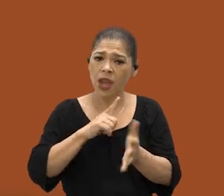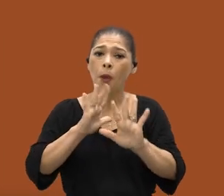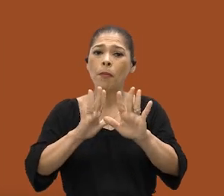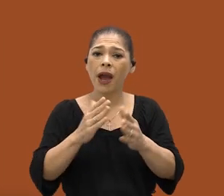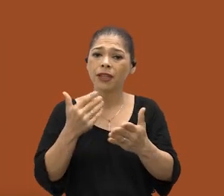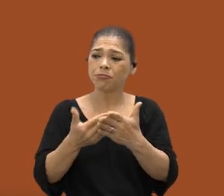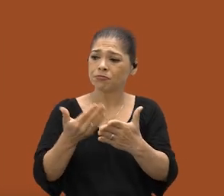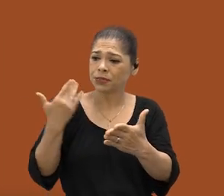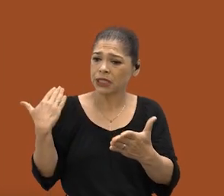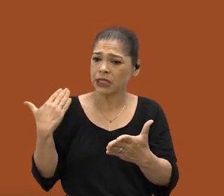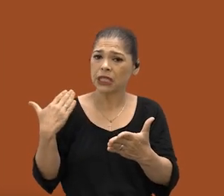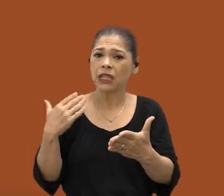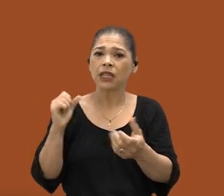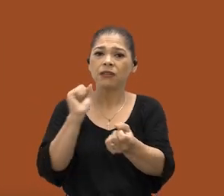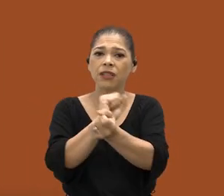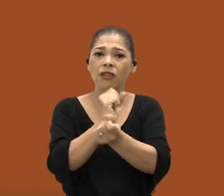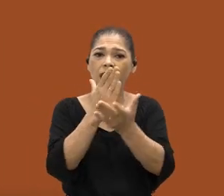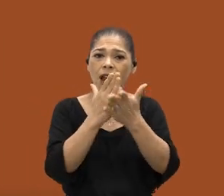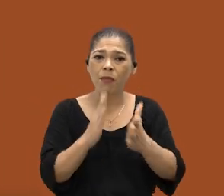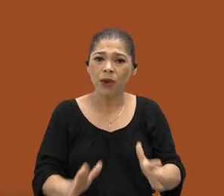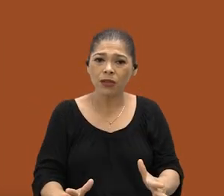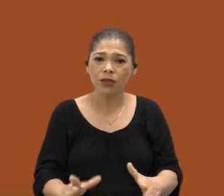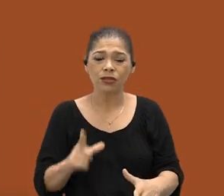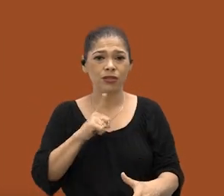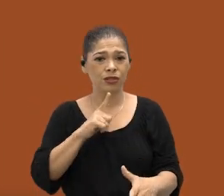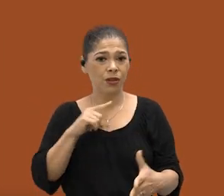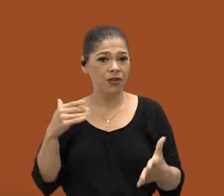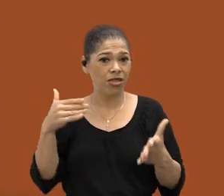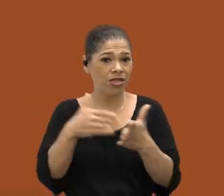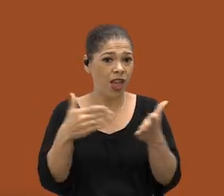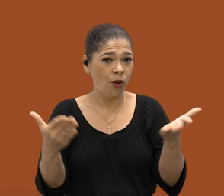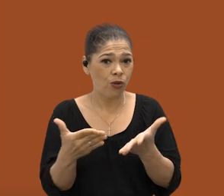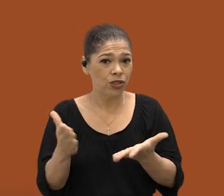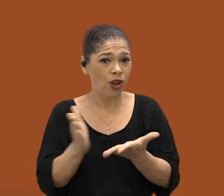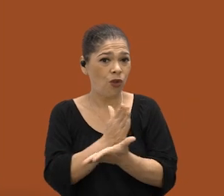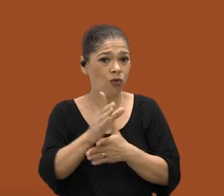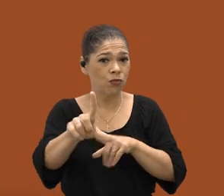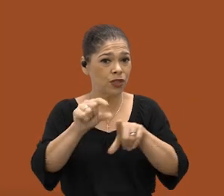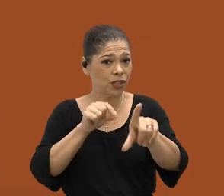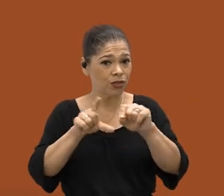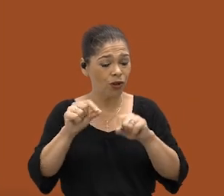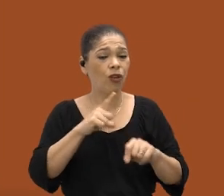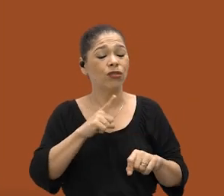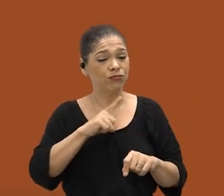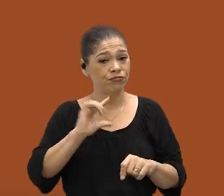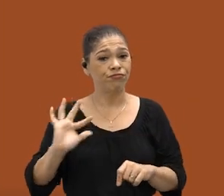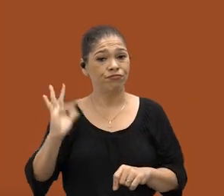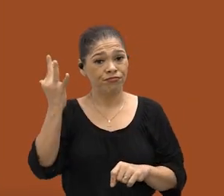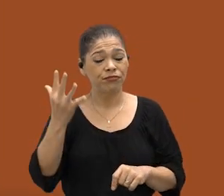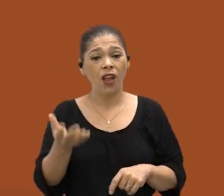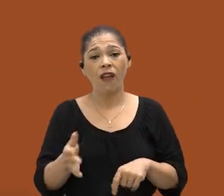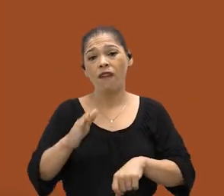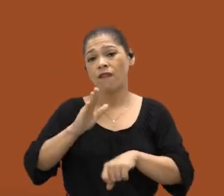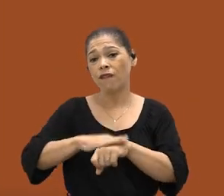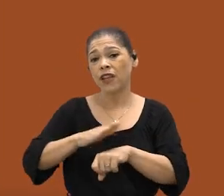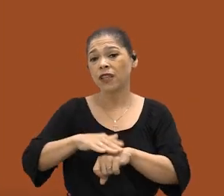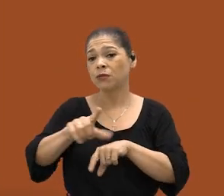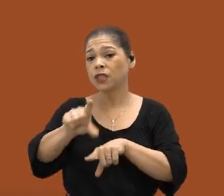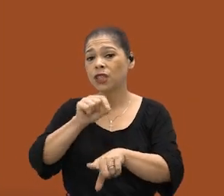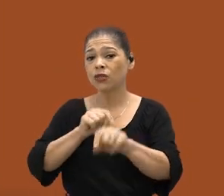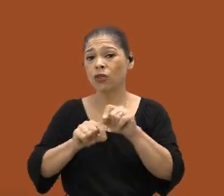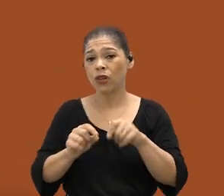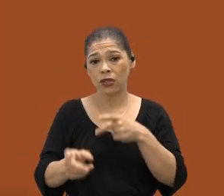mas desde a escravidão a saída da escravidão e o que nós temos hoje algumas escolhas estiveram nesse caminho e nós já fizemos